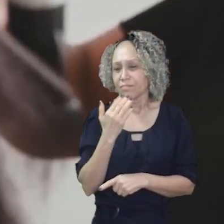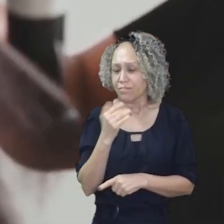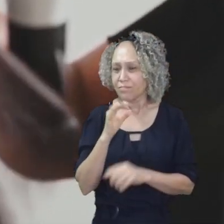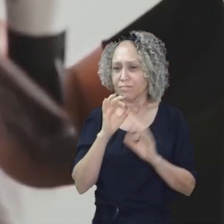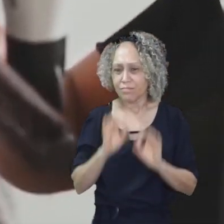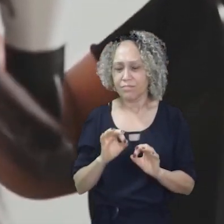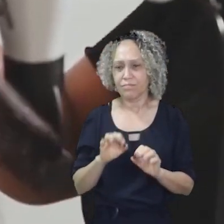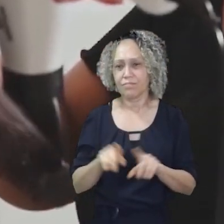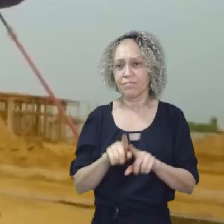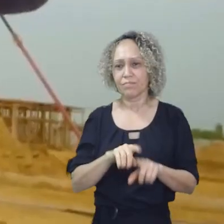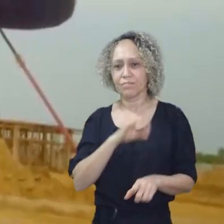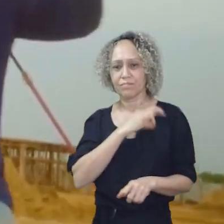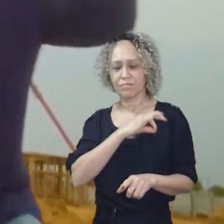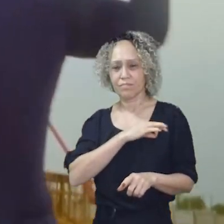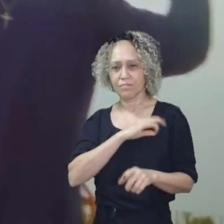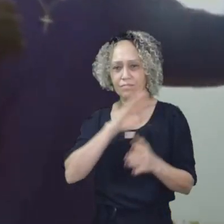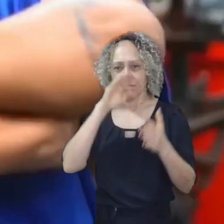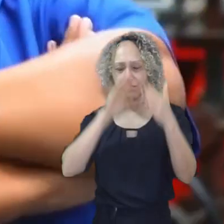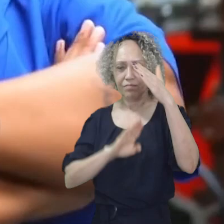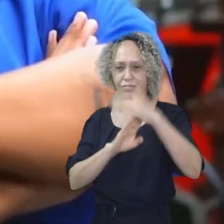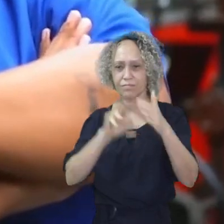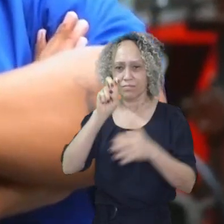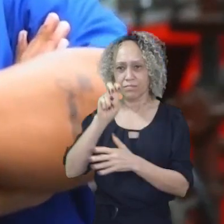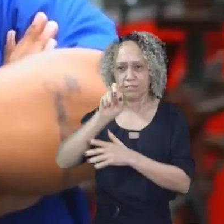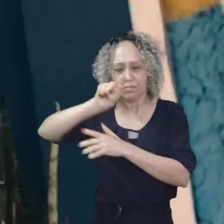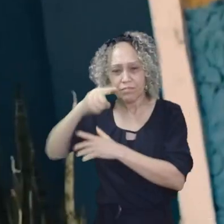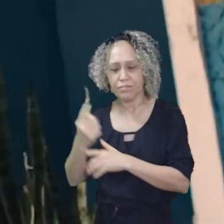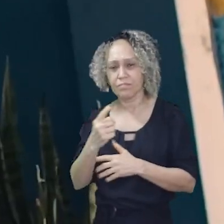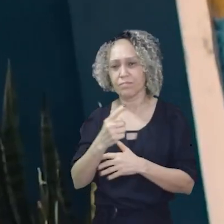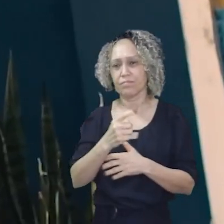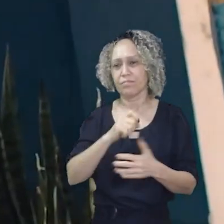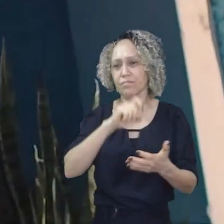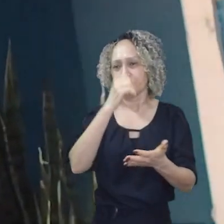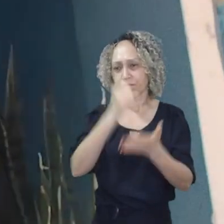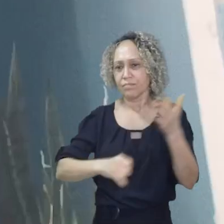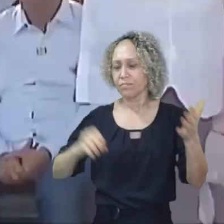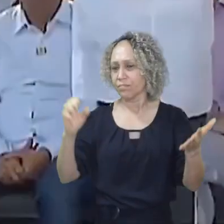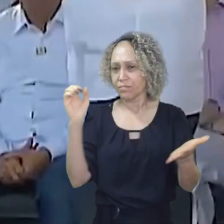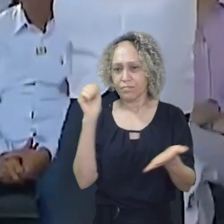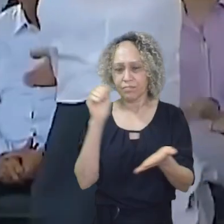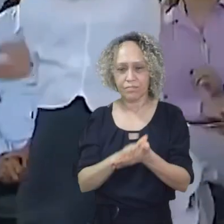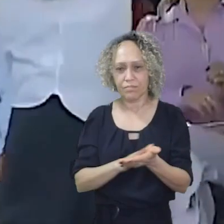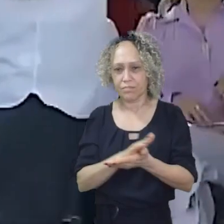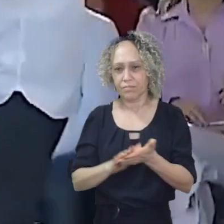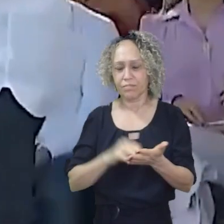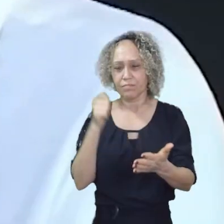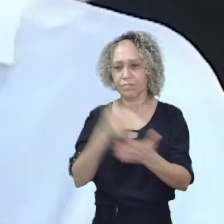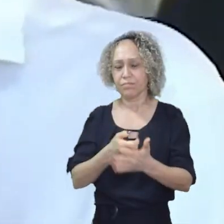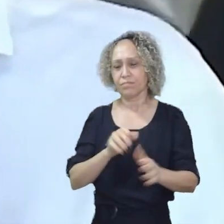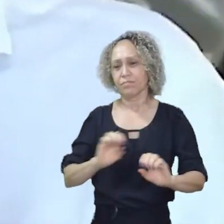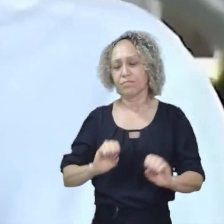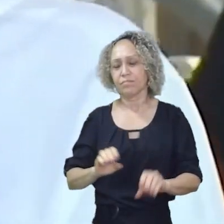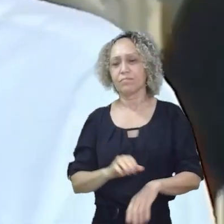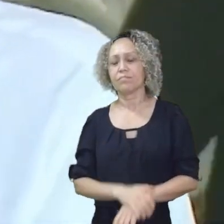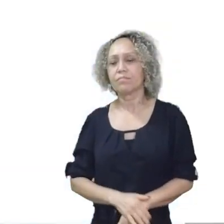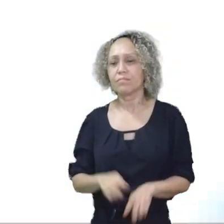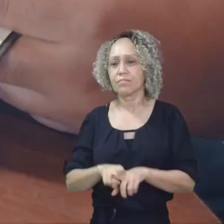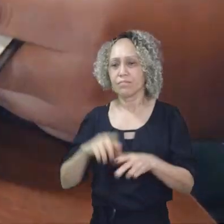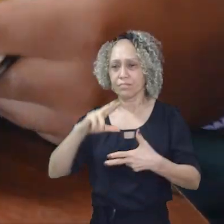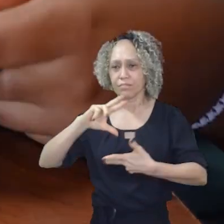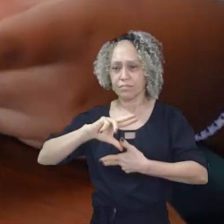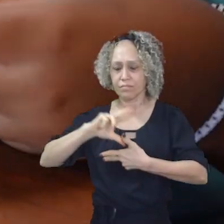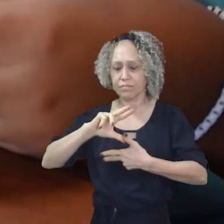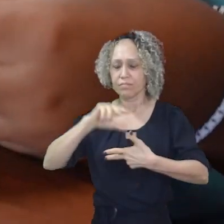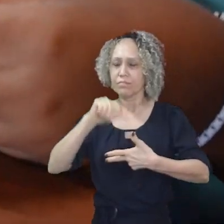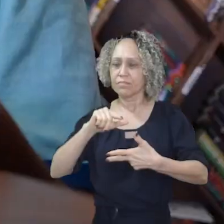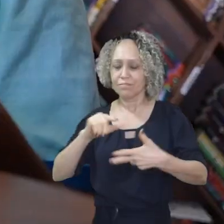para quem ganha até R$5.000, a maior reforma da história do país. Também registramos o lançamento do programa Pé